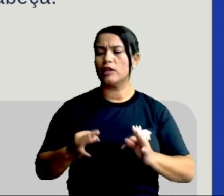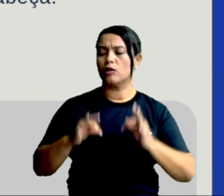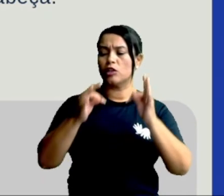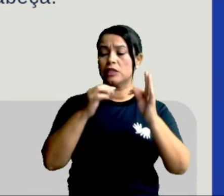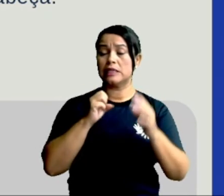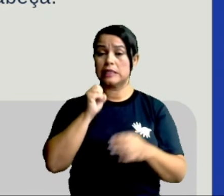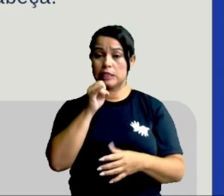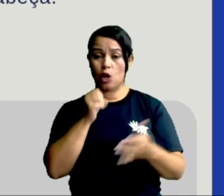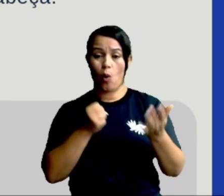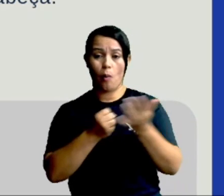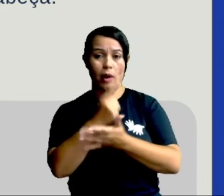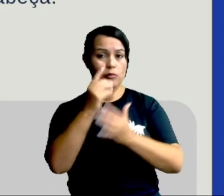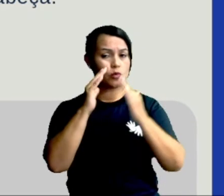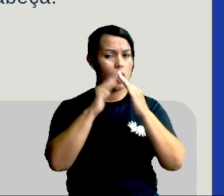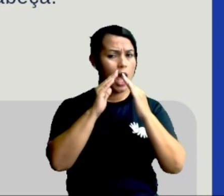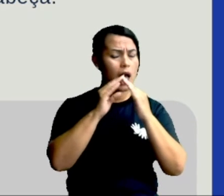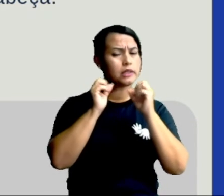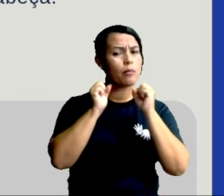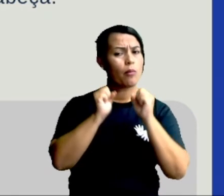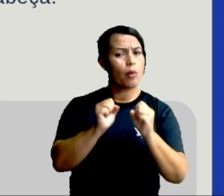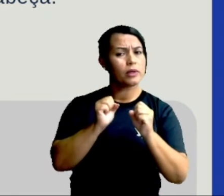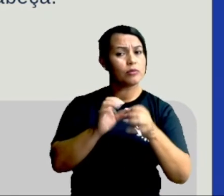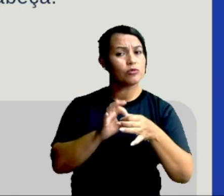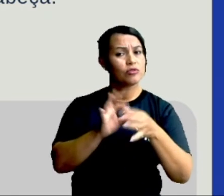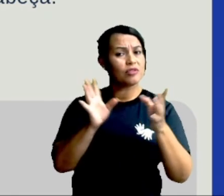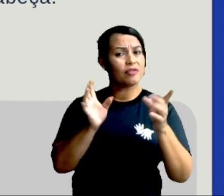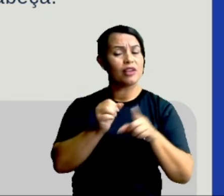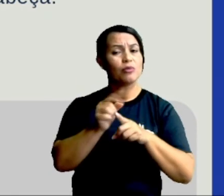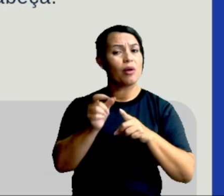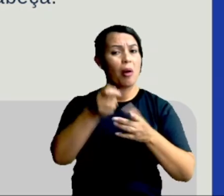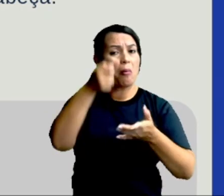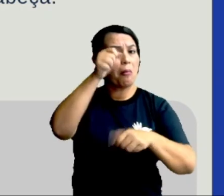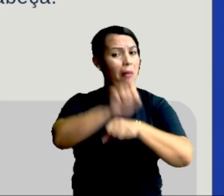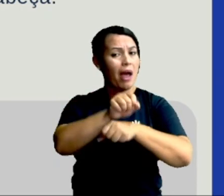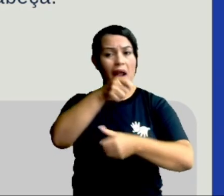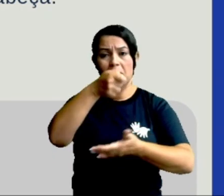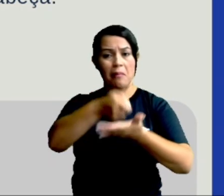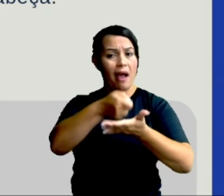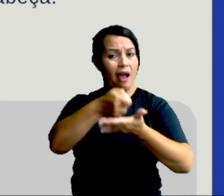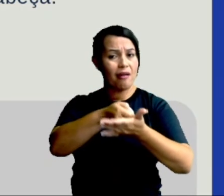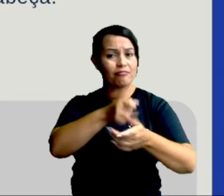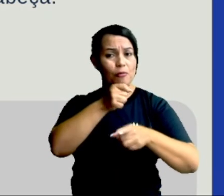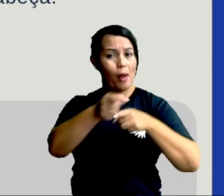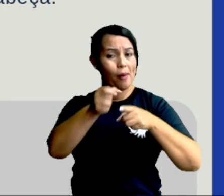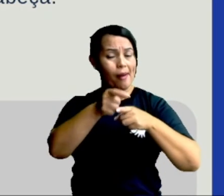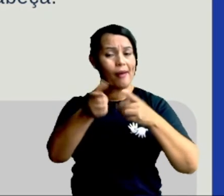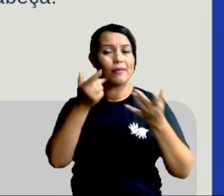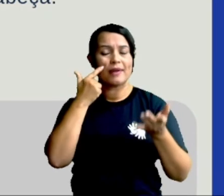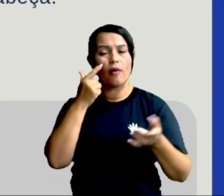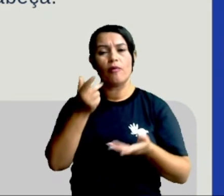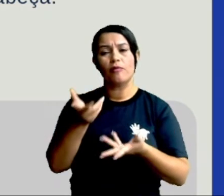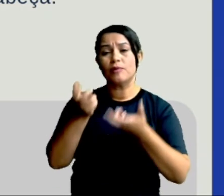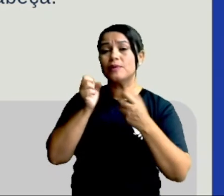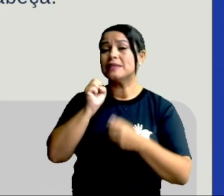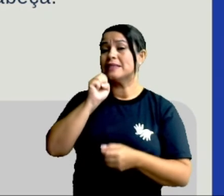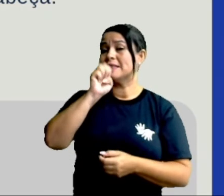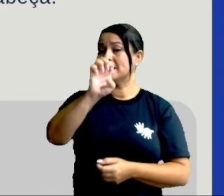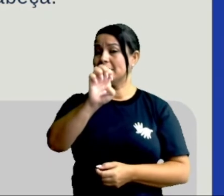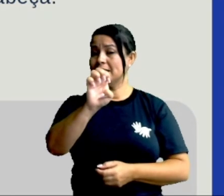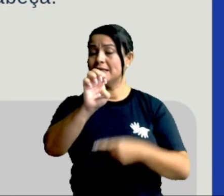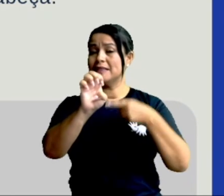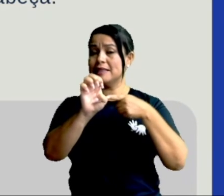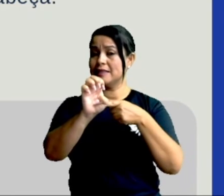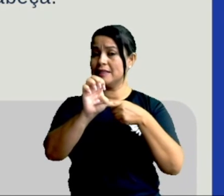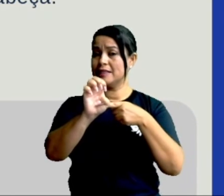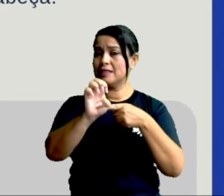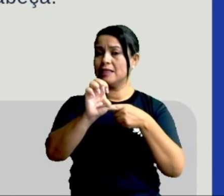comprarmos uma casa, podemos nos livrar do aluguel. Olha que tem uma conjunção ali, ó, condicional. Se. Aí